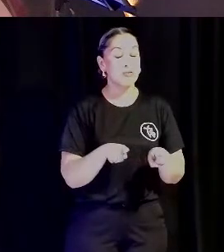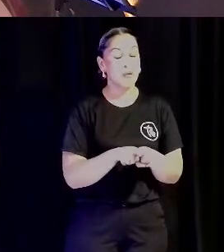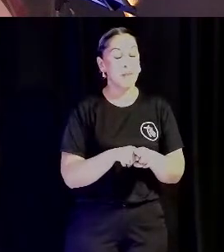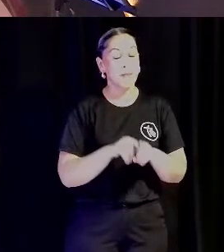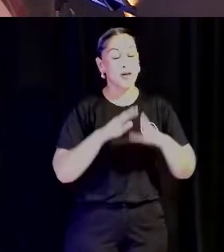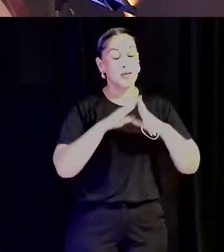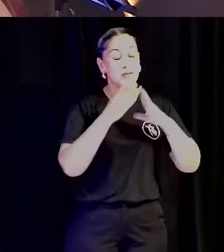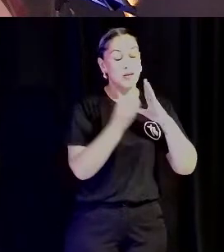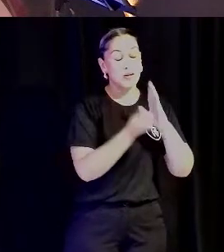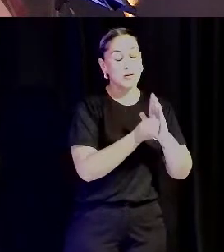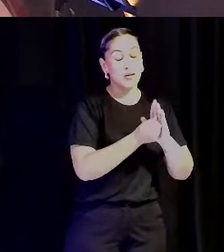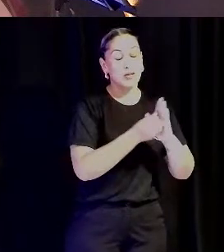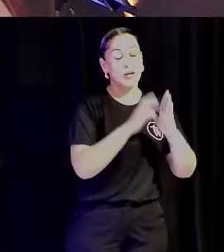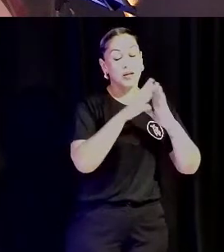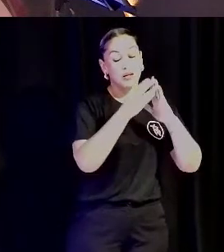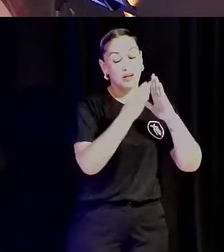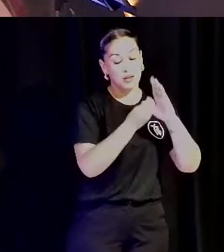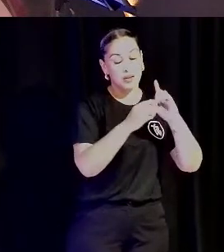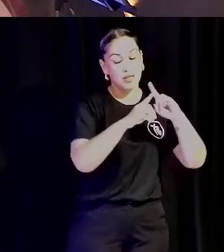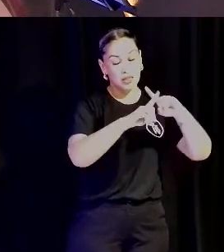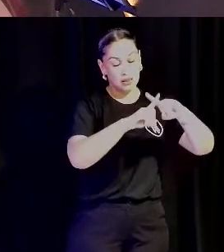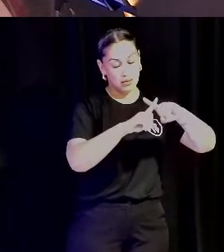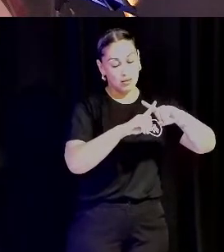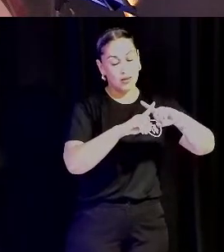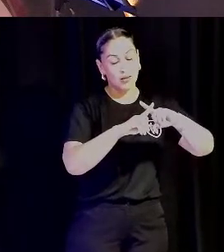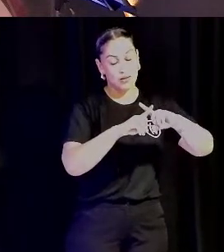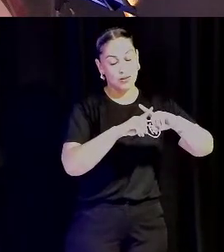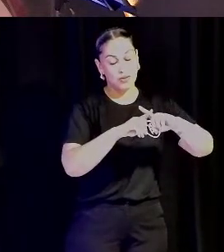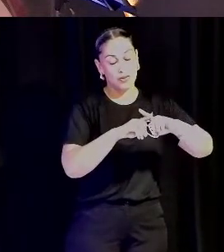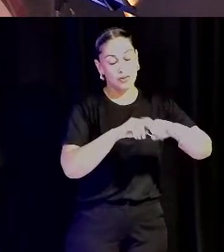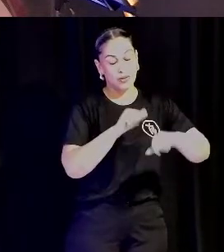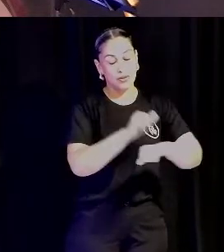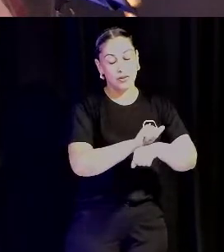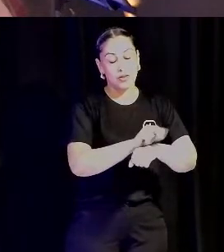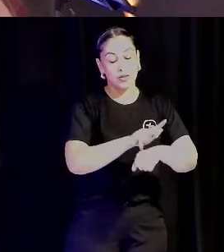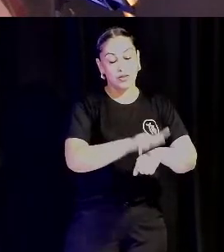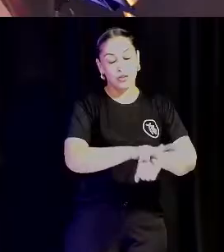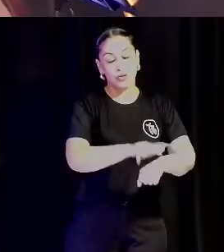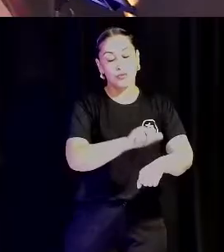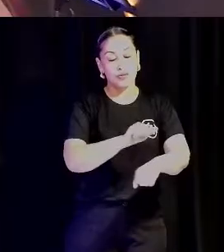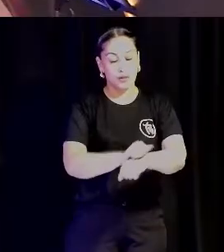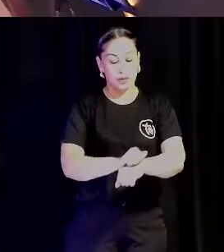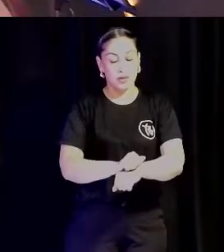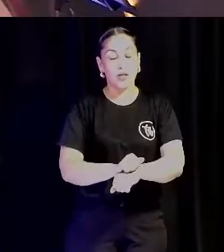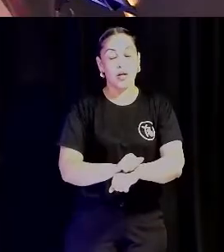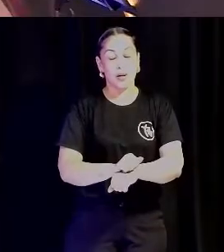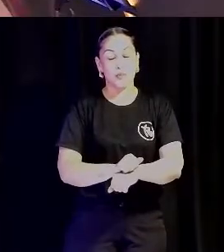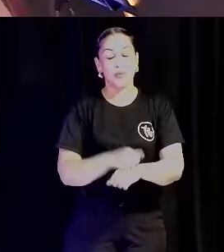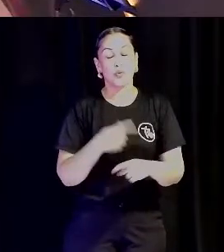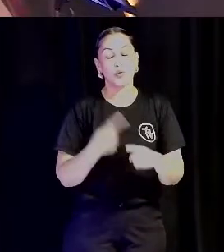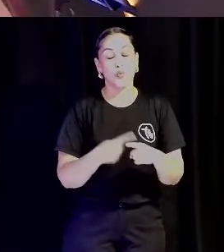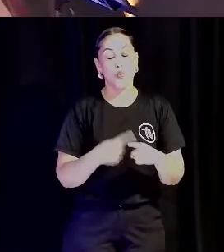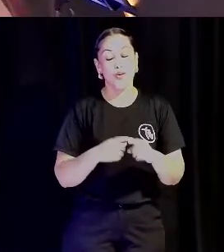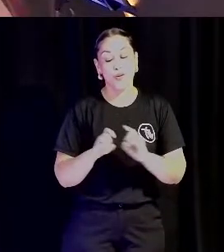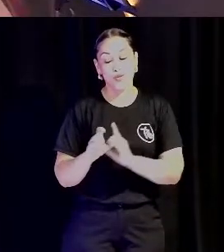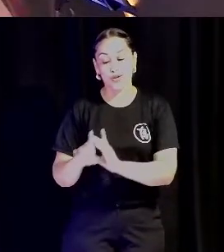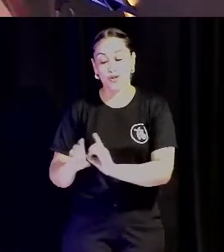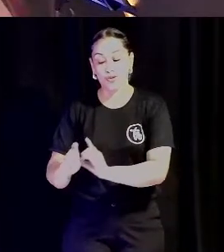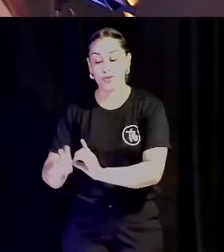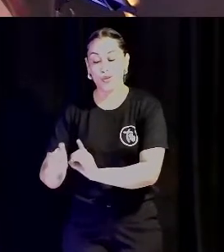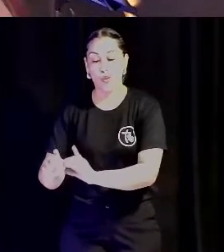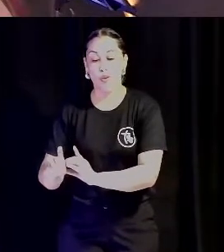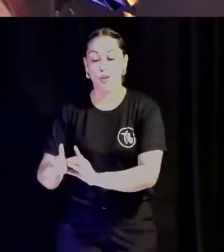Filipos, e aliás, só vemos nesta igreja de Filipos porque o seu discipulador se